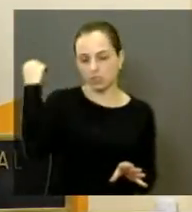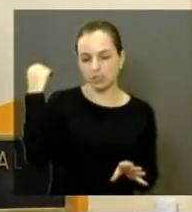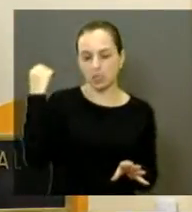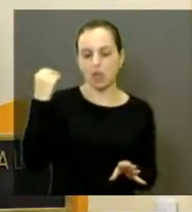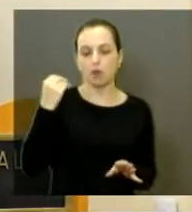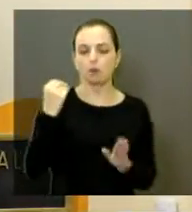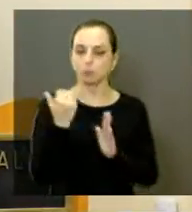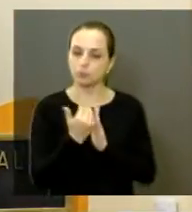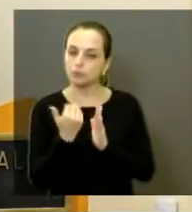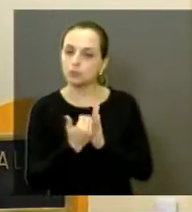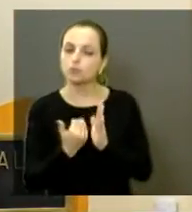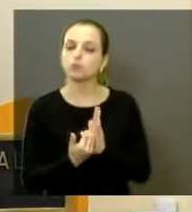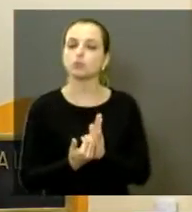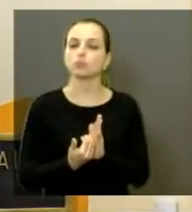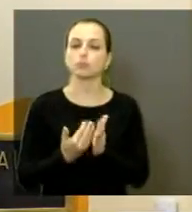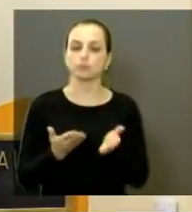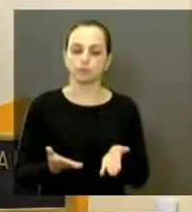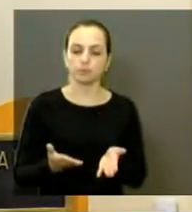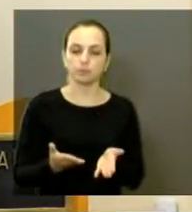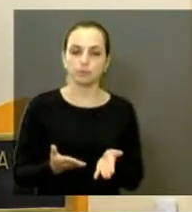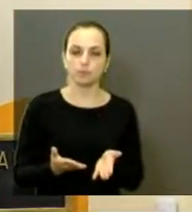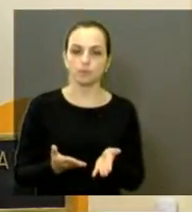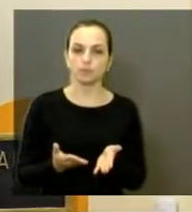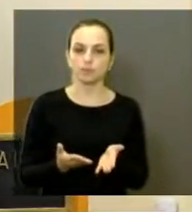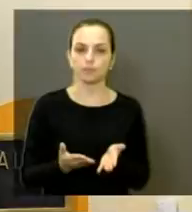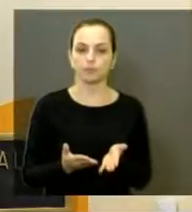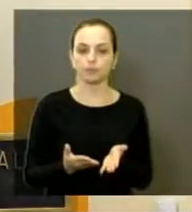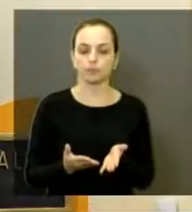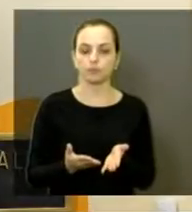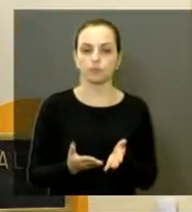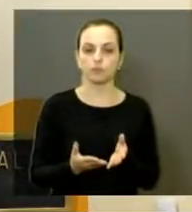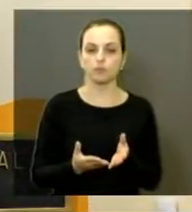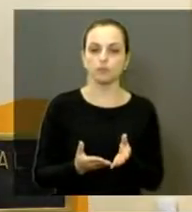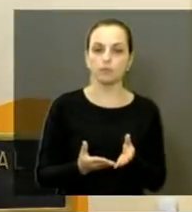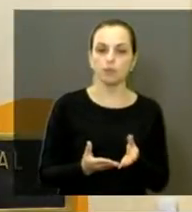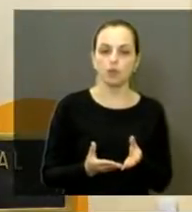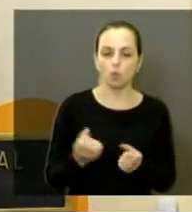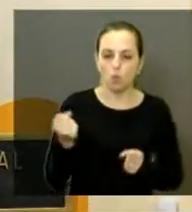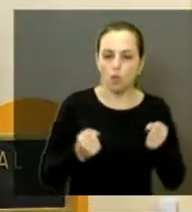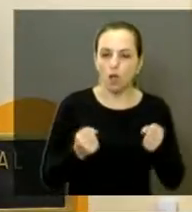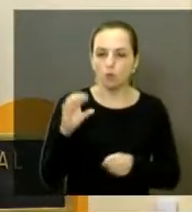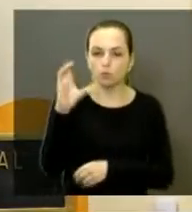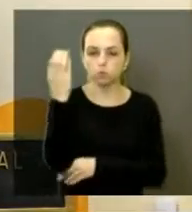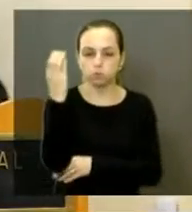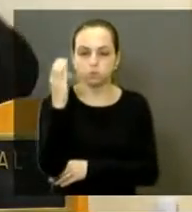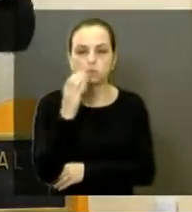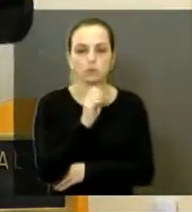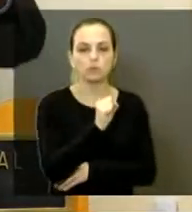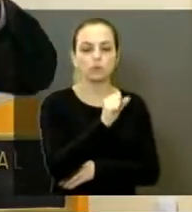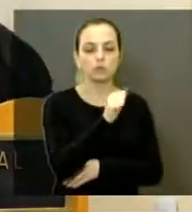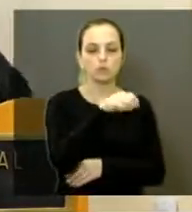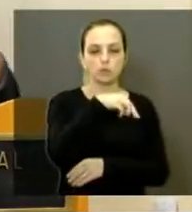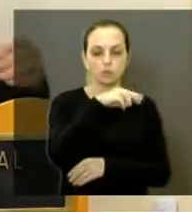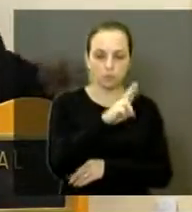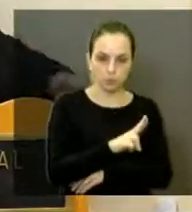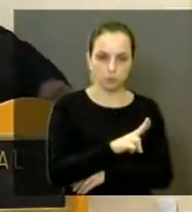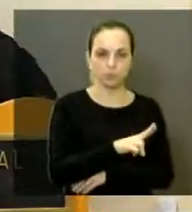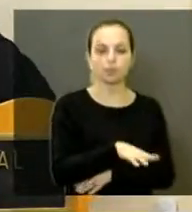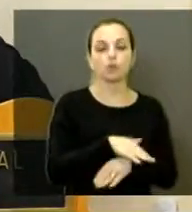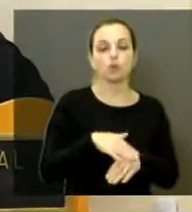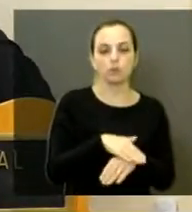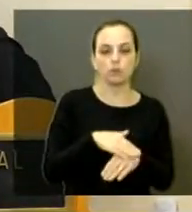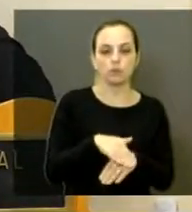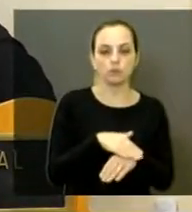aí. Doutor Lapena, quando você falou das ambulâncias aqui do SAMU, eu conversei com